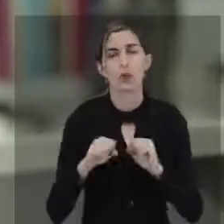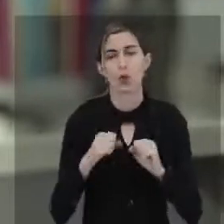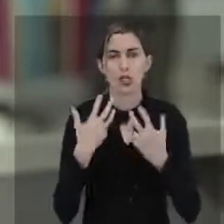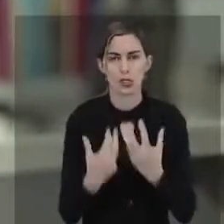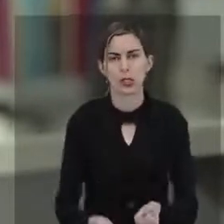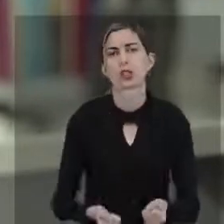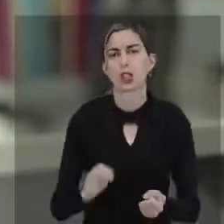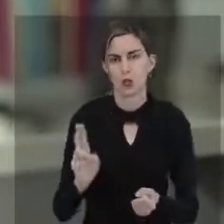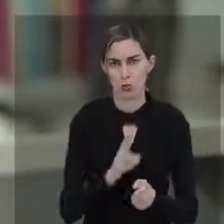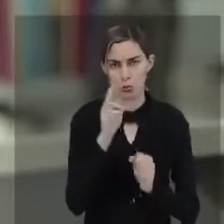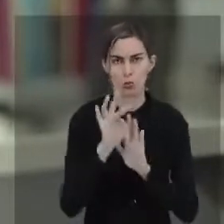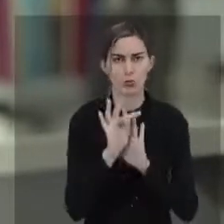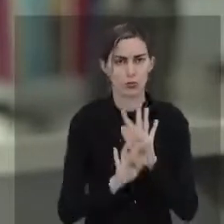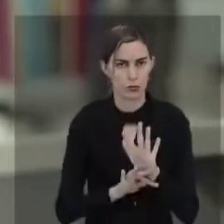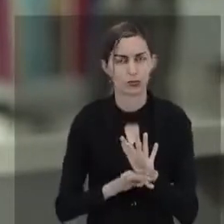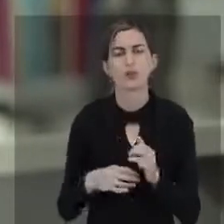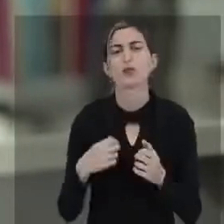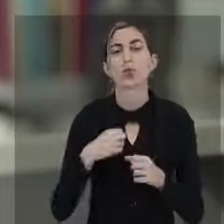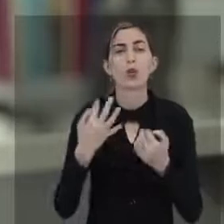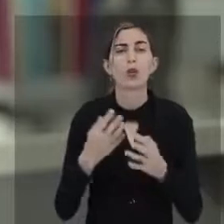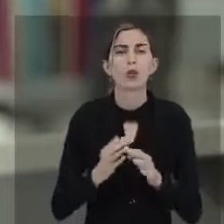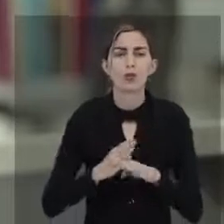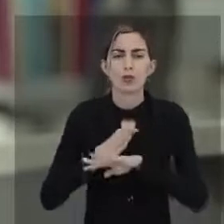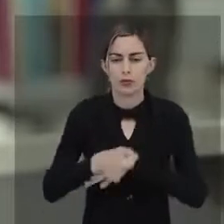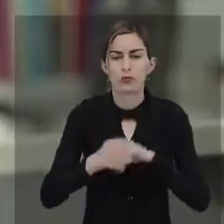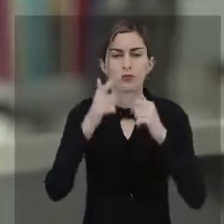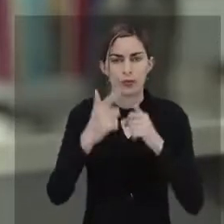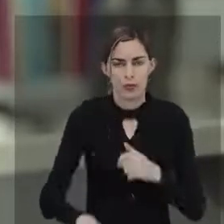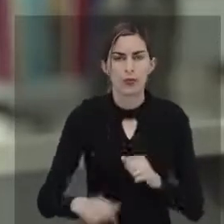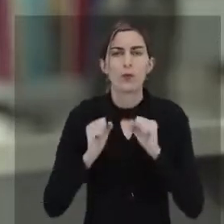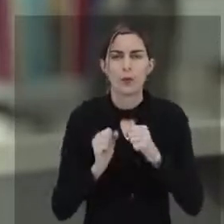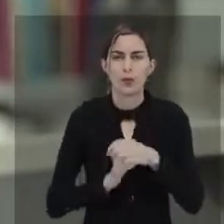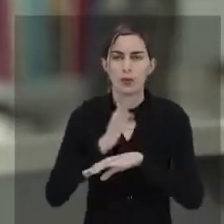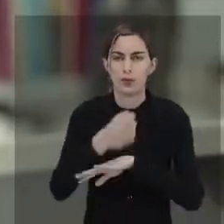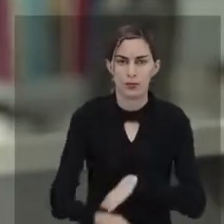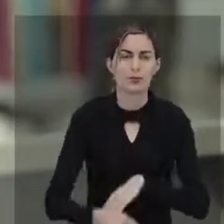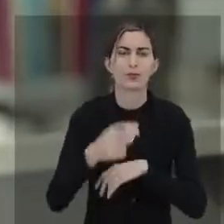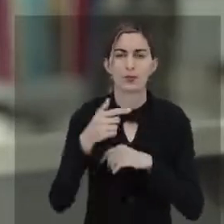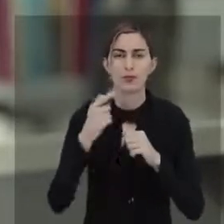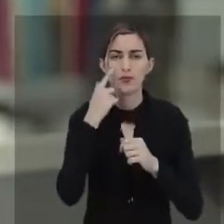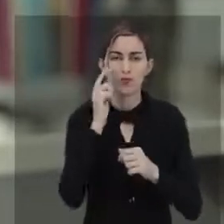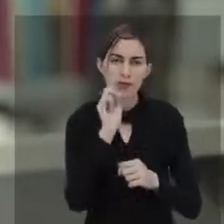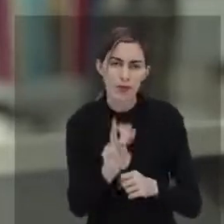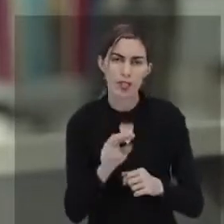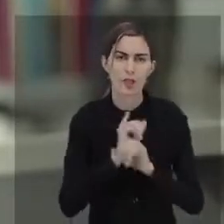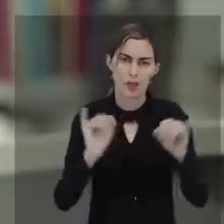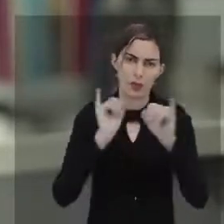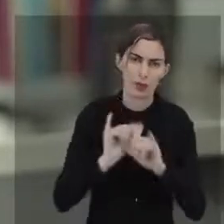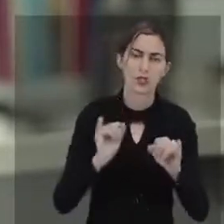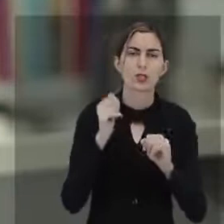Então quando a aplicação for restartada, quando ela for reiniciada, você pode acessar o Shared Preference para ver se aquela informação